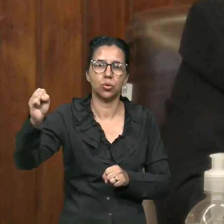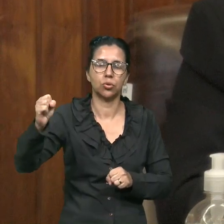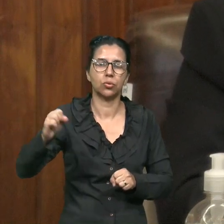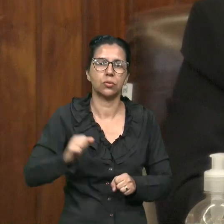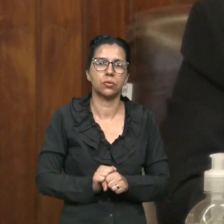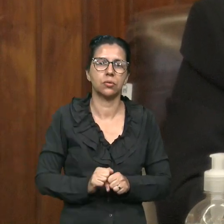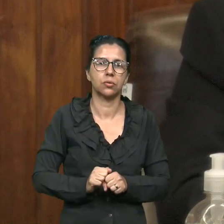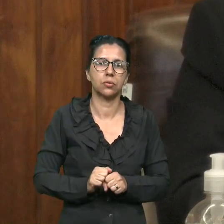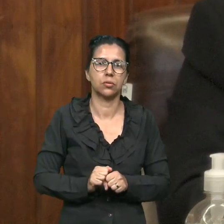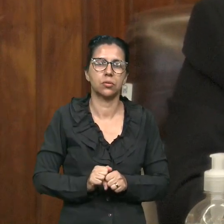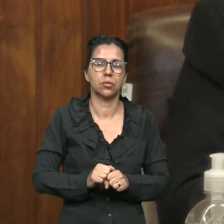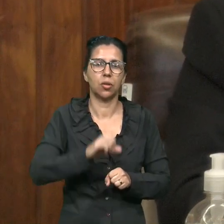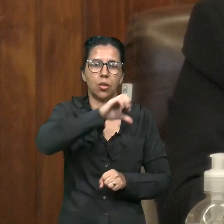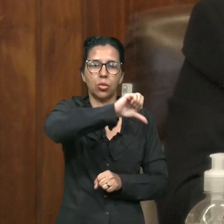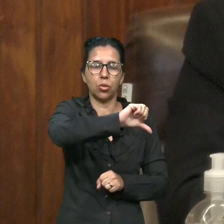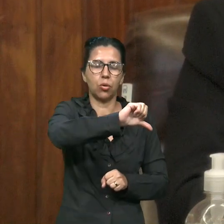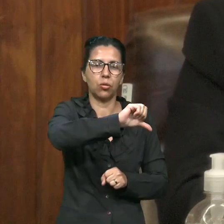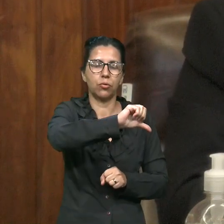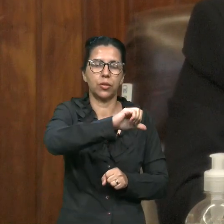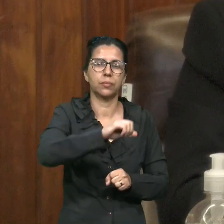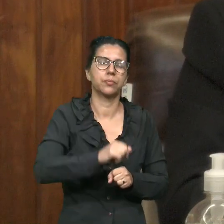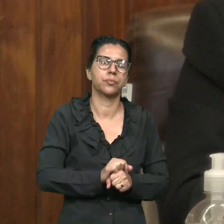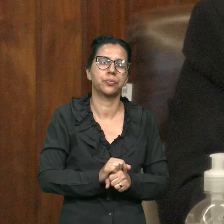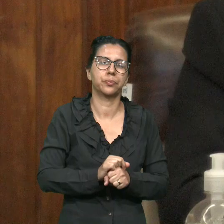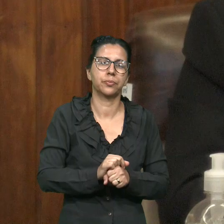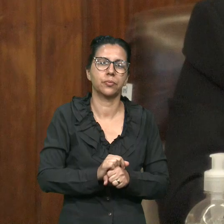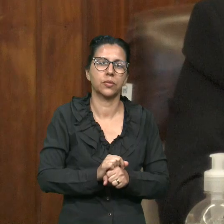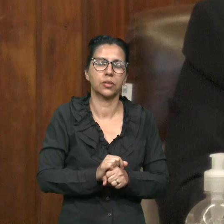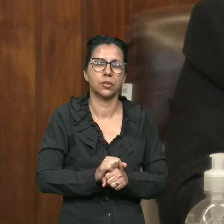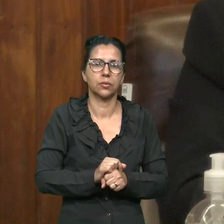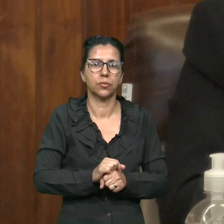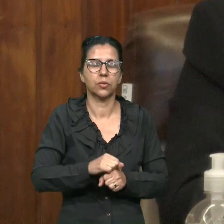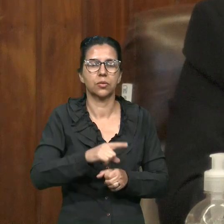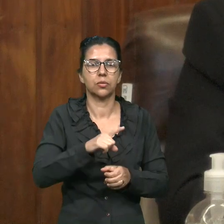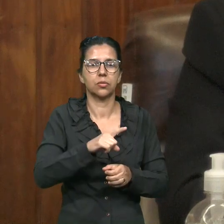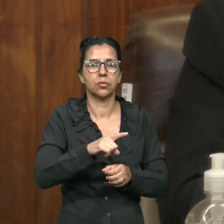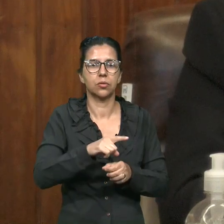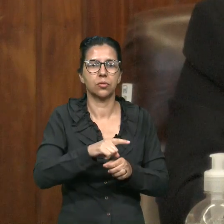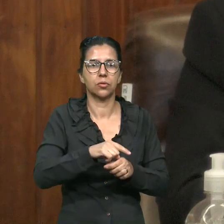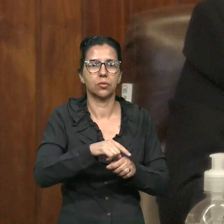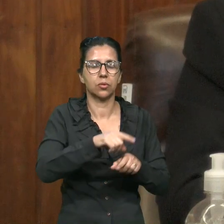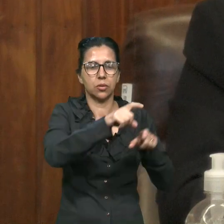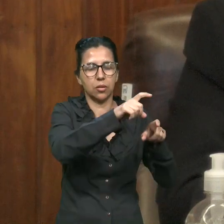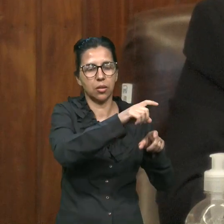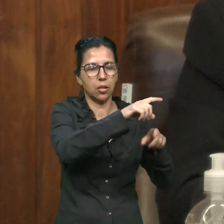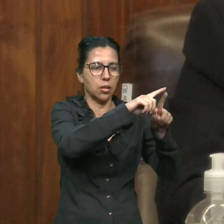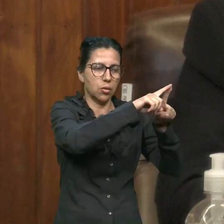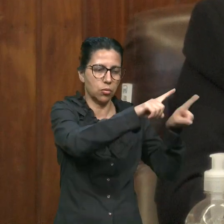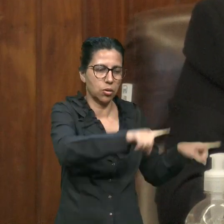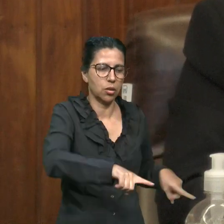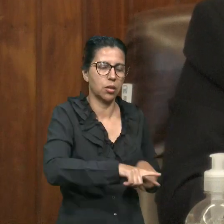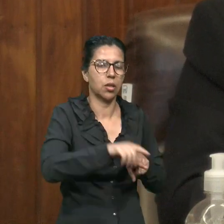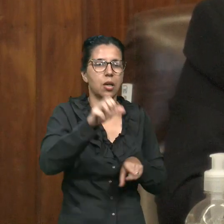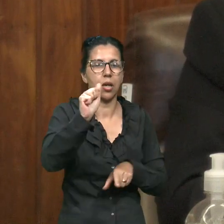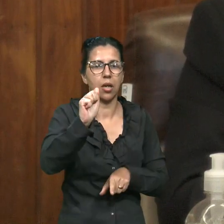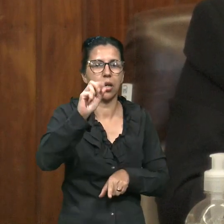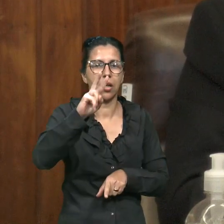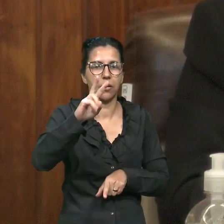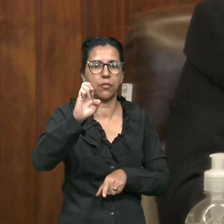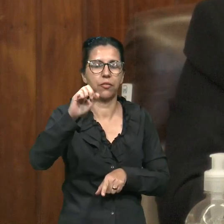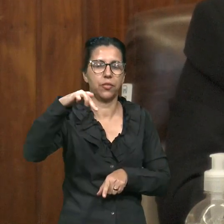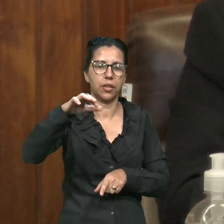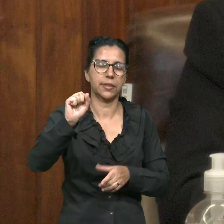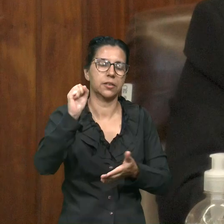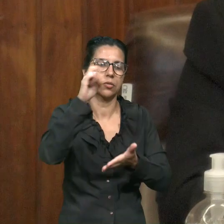R$ 36.693.728,05. Nono, concorrência pública 07/2022, Serra de Avencas. Valor do contrato